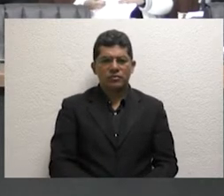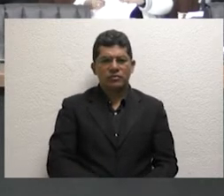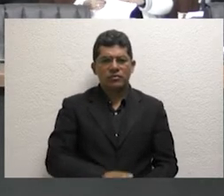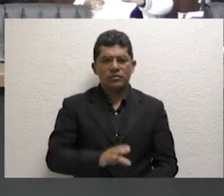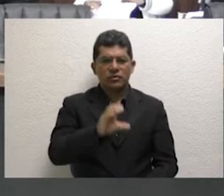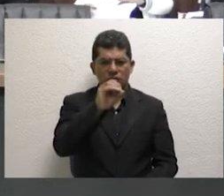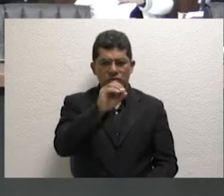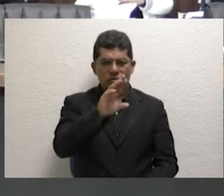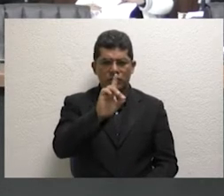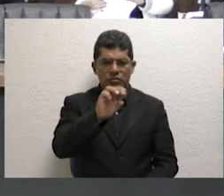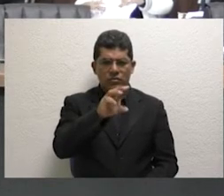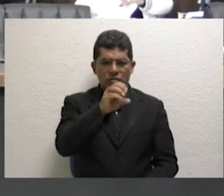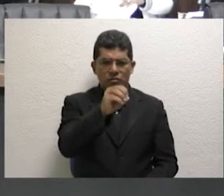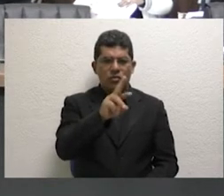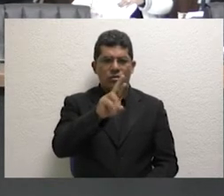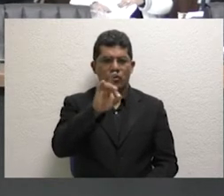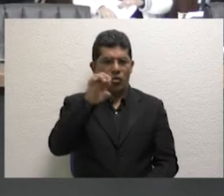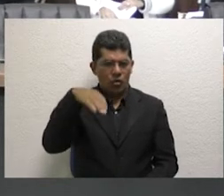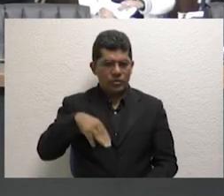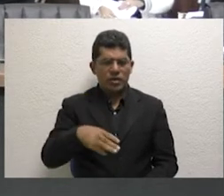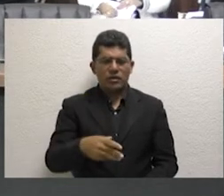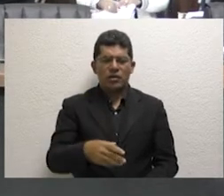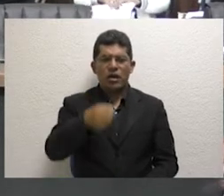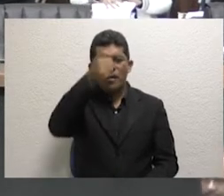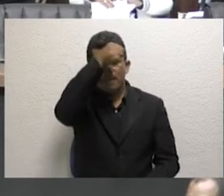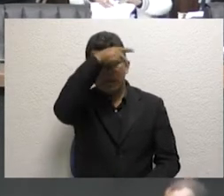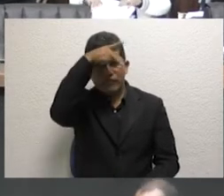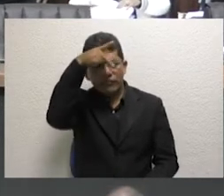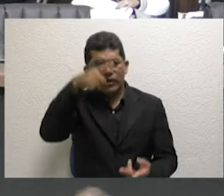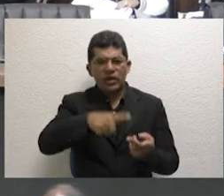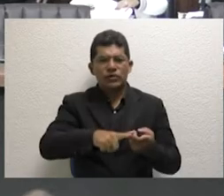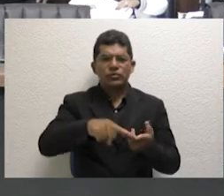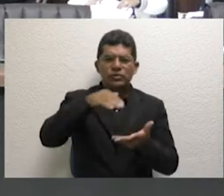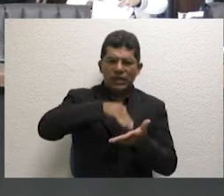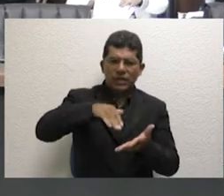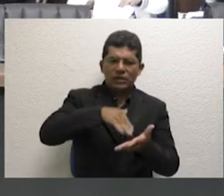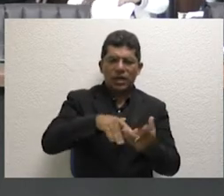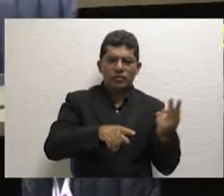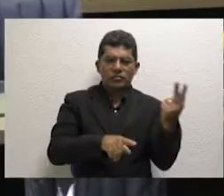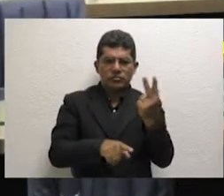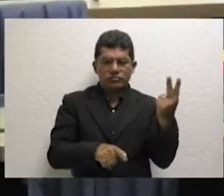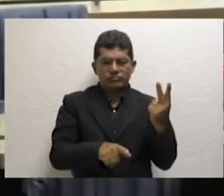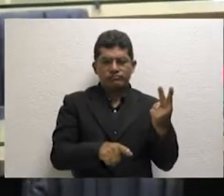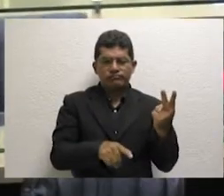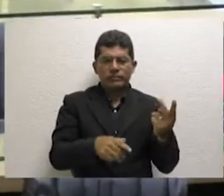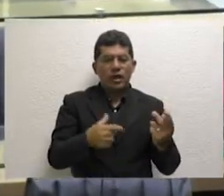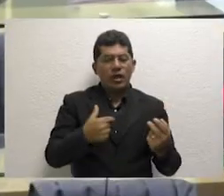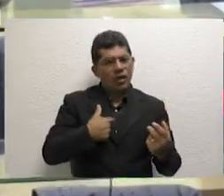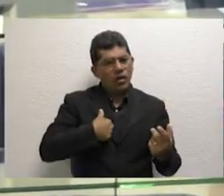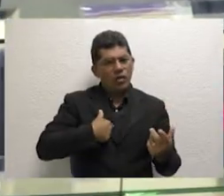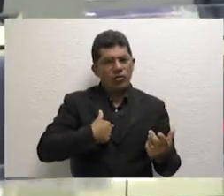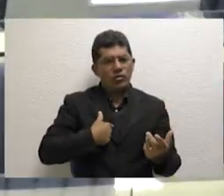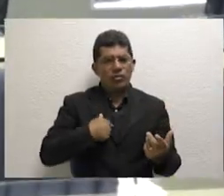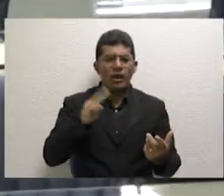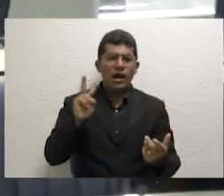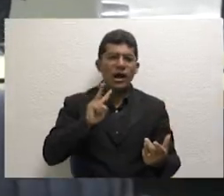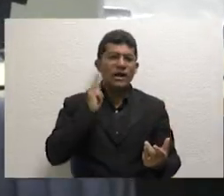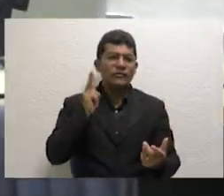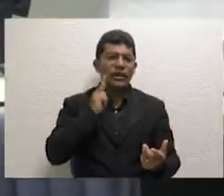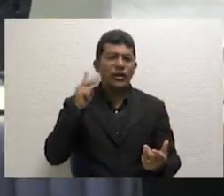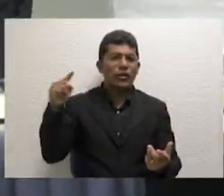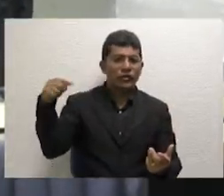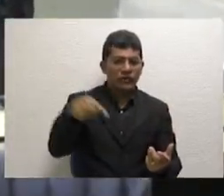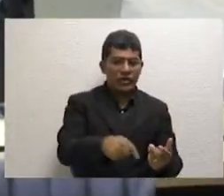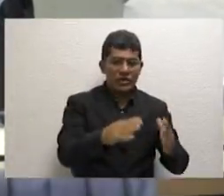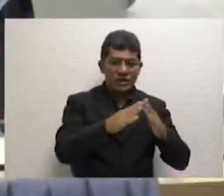ordem me permita franqueza prefeito e secretário eu como a vereadora que veio nesta